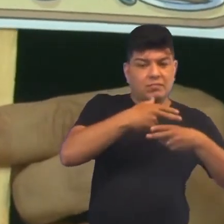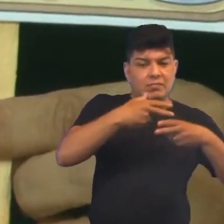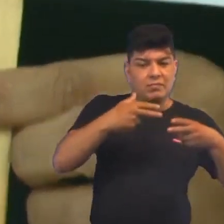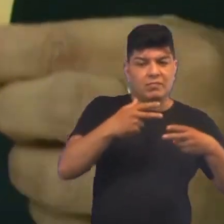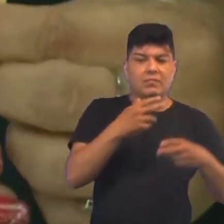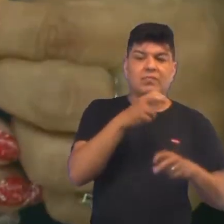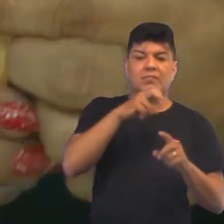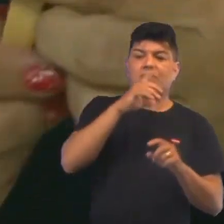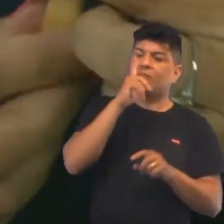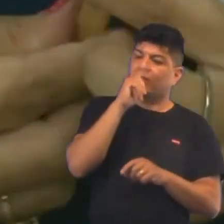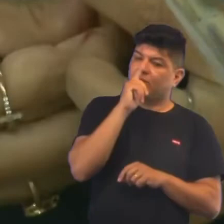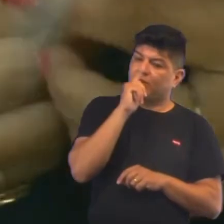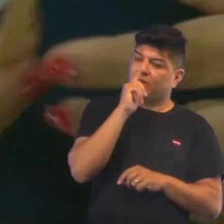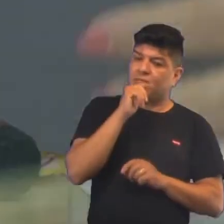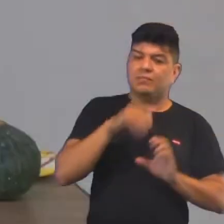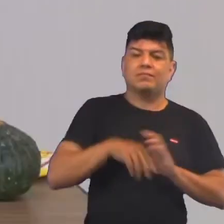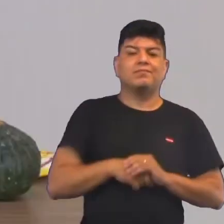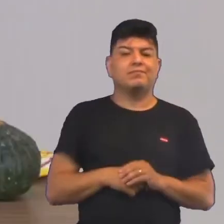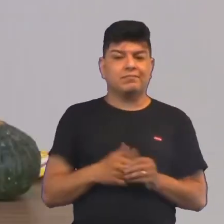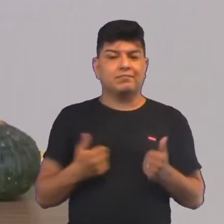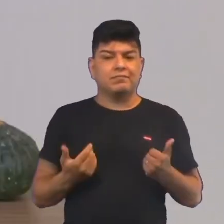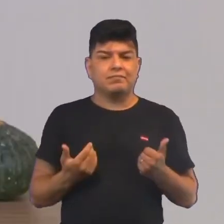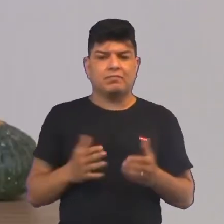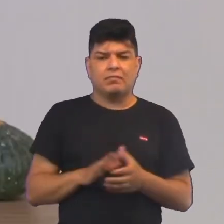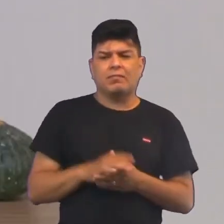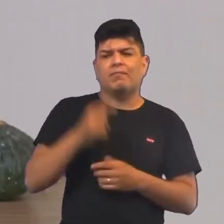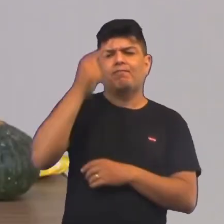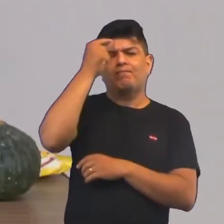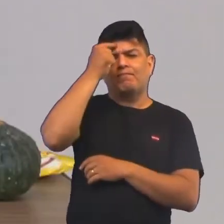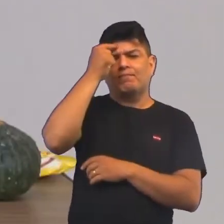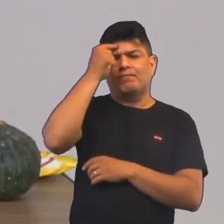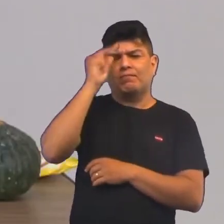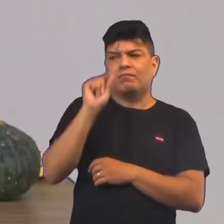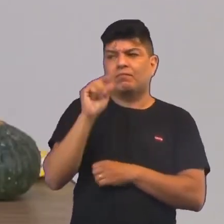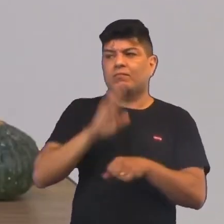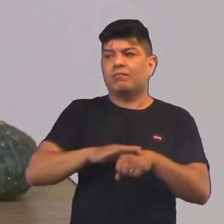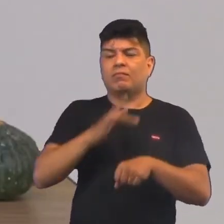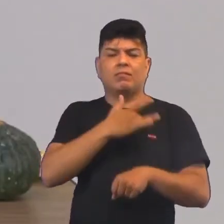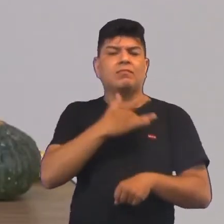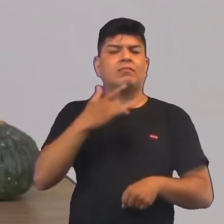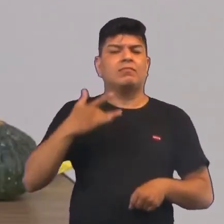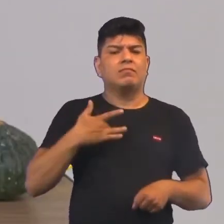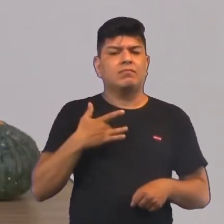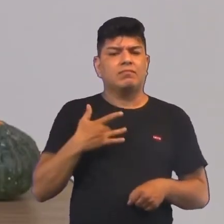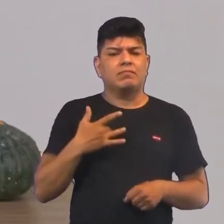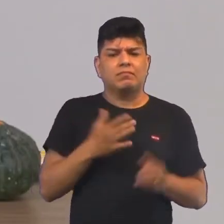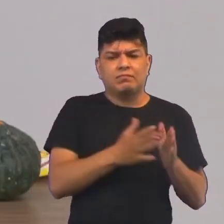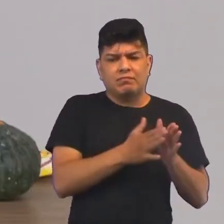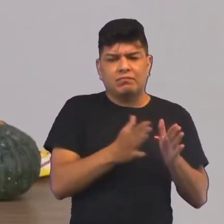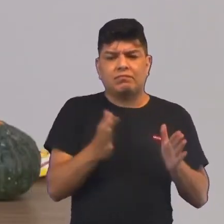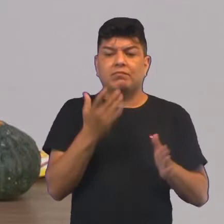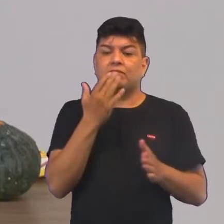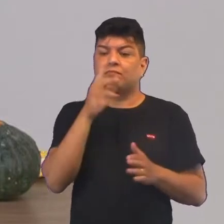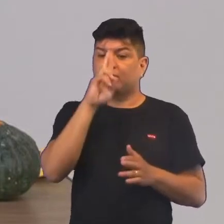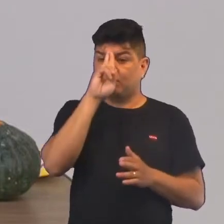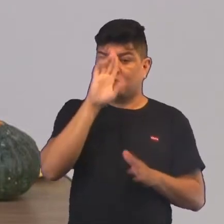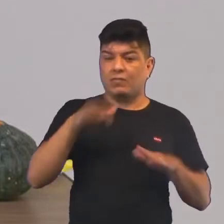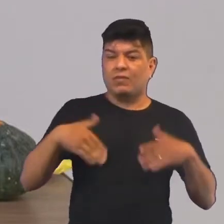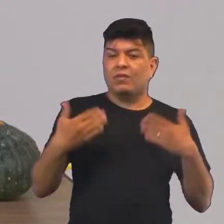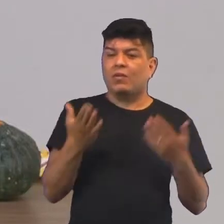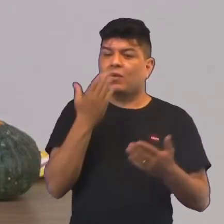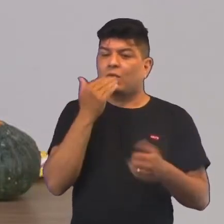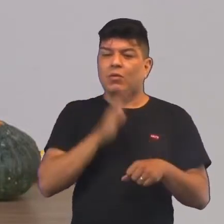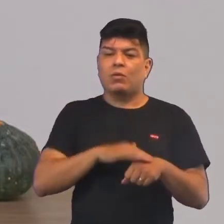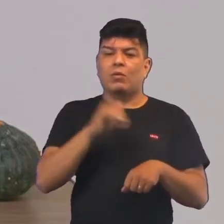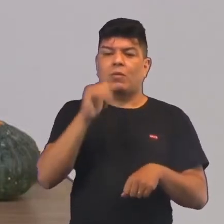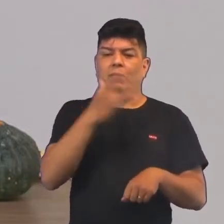e água. Muito bem. Então, crianças, vamos pensar um pouquinho o que é mais saudável. Durante as refeições, qual das crianças